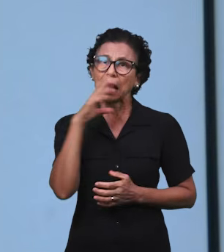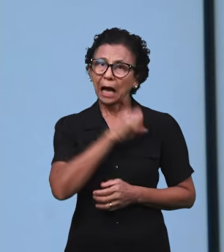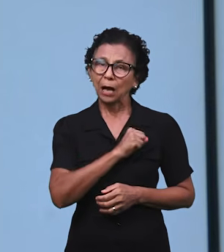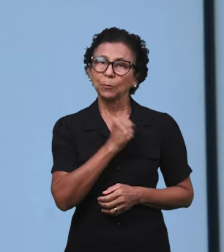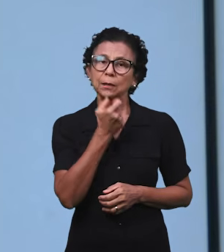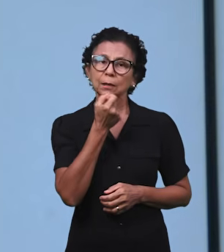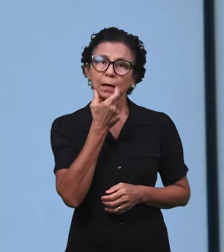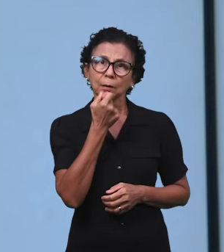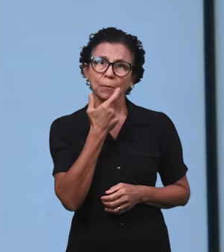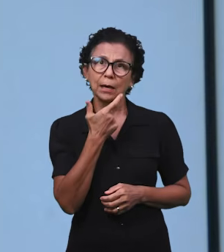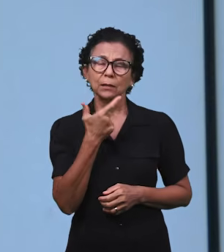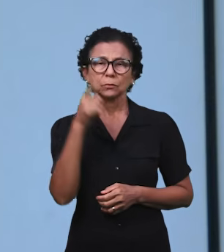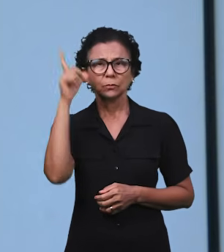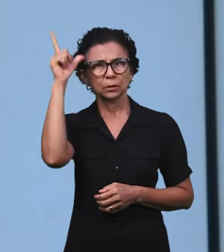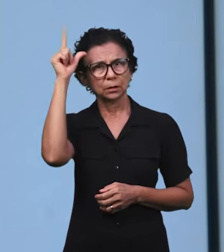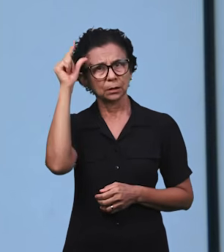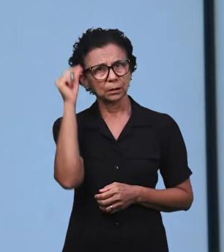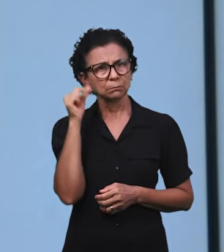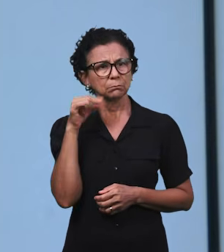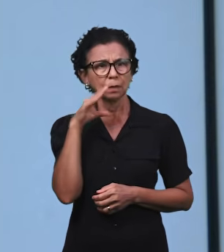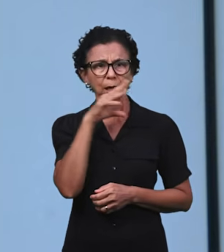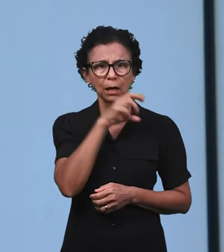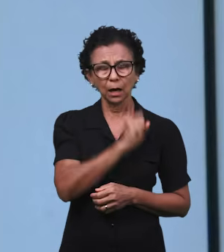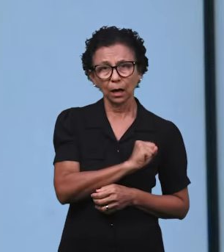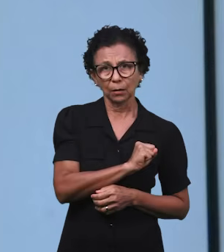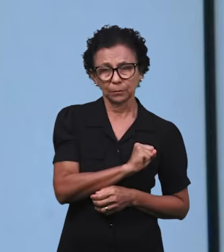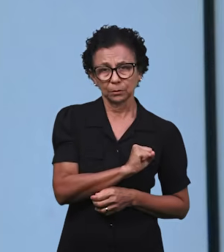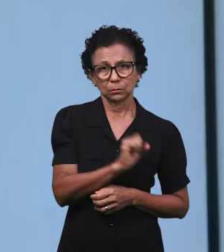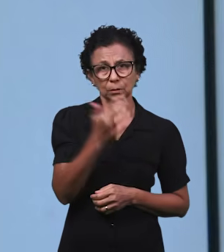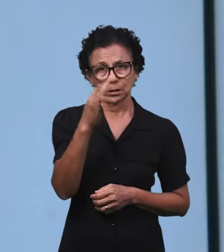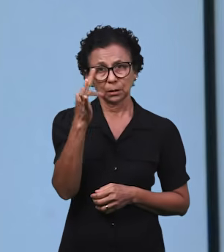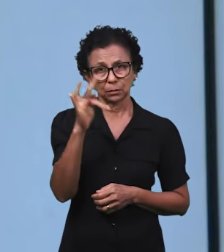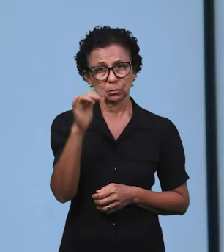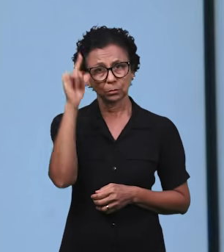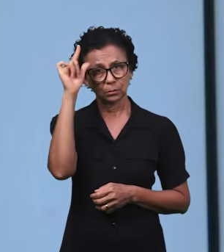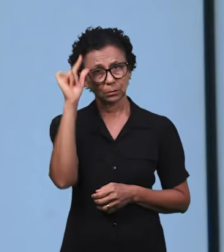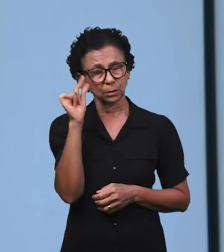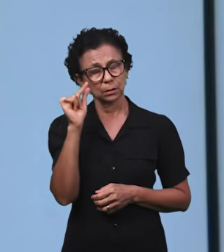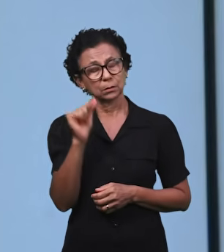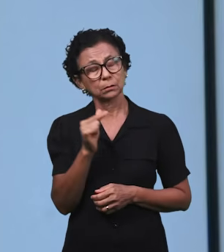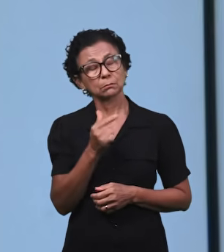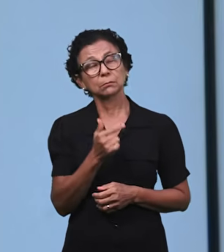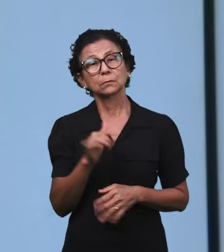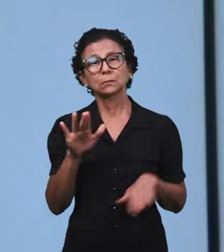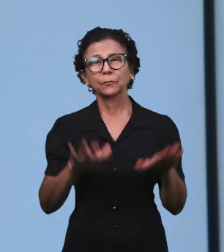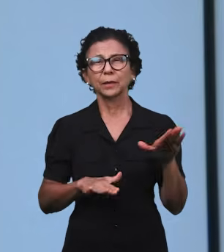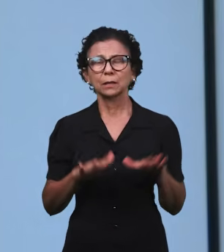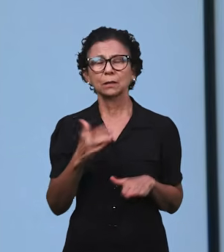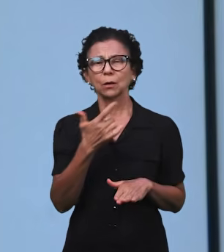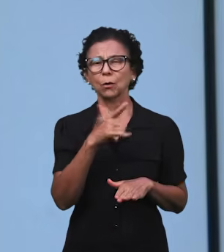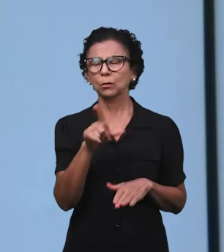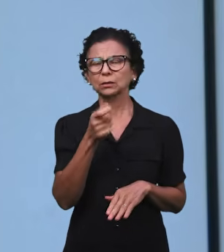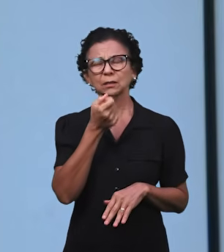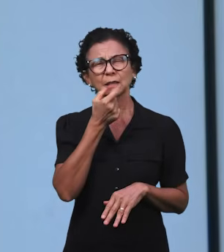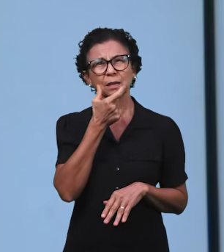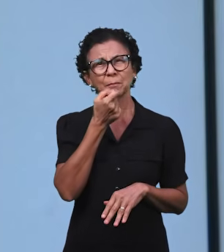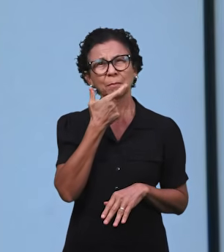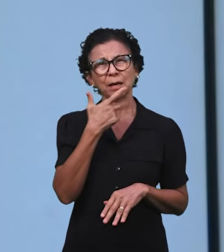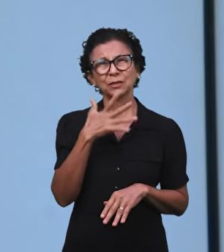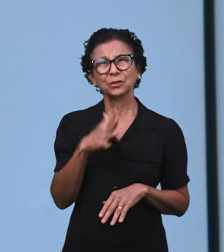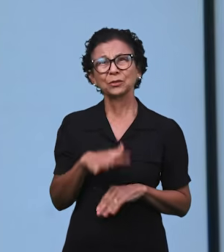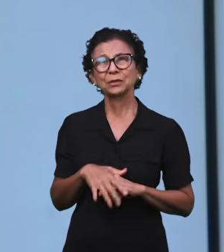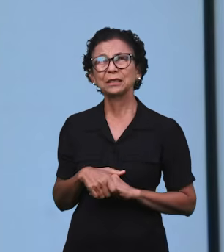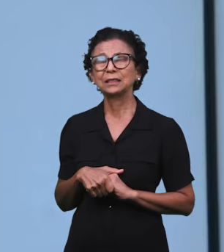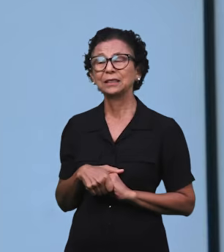medicações. Então, eu tenho medicações que vão aliviar de forma imediata a dor, os analgésicos, né? E eu uso medicações que